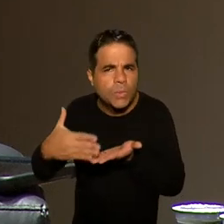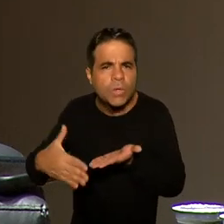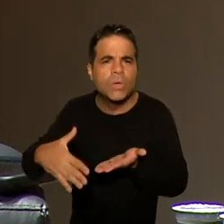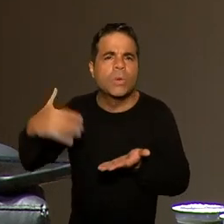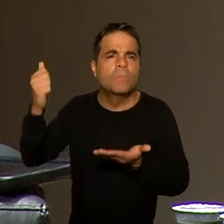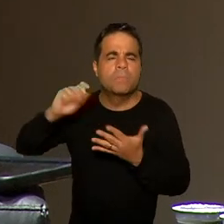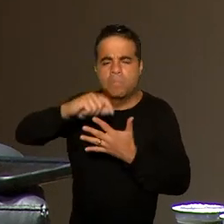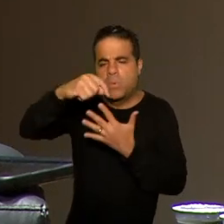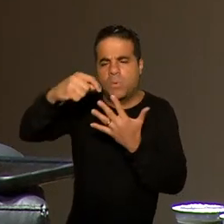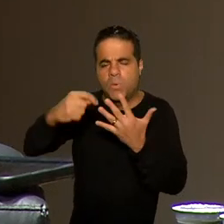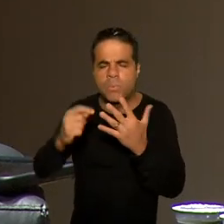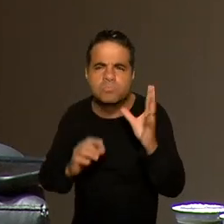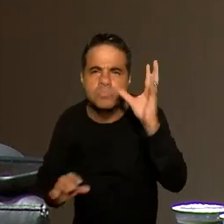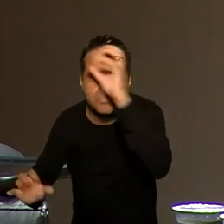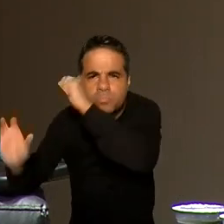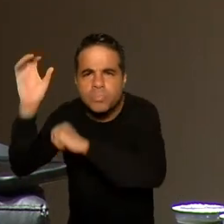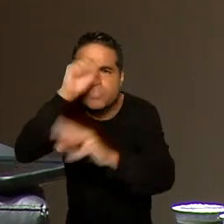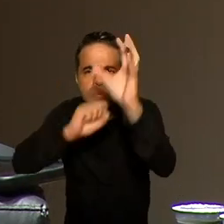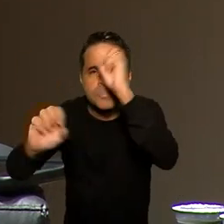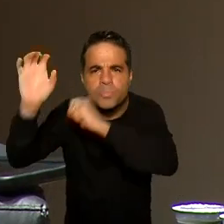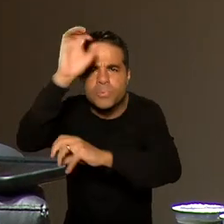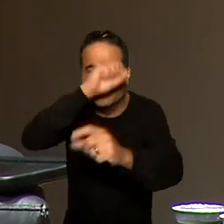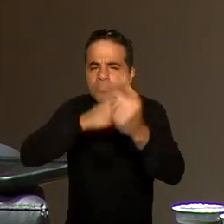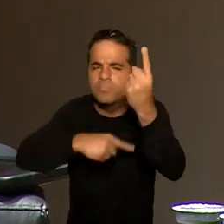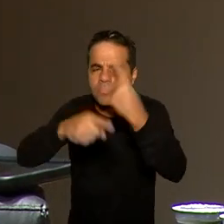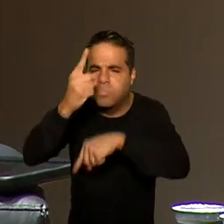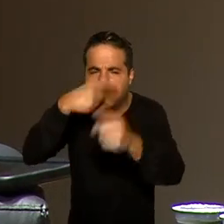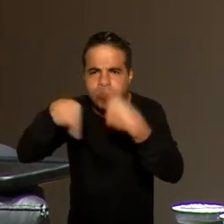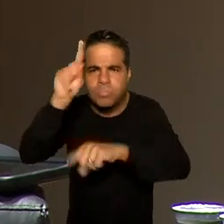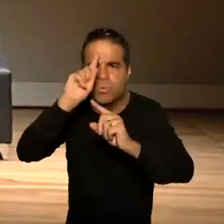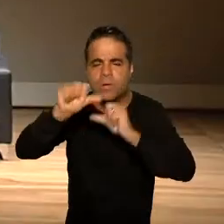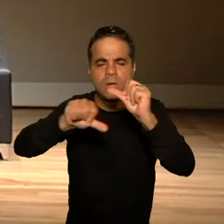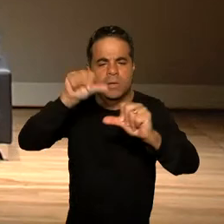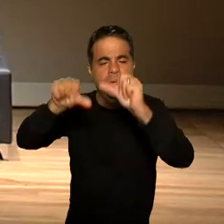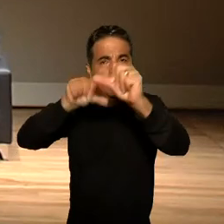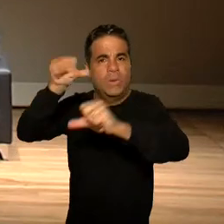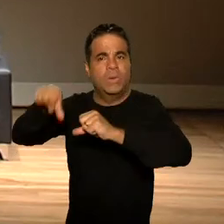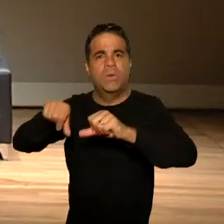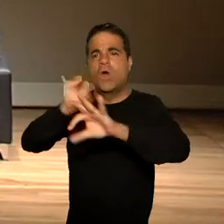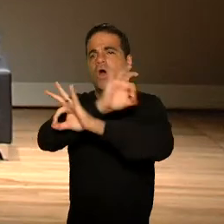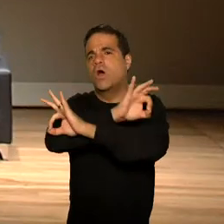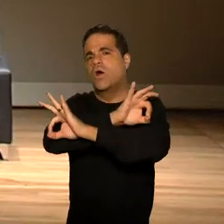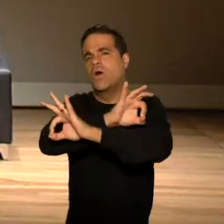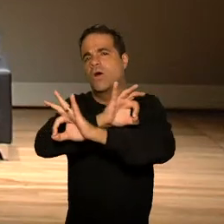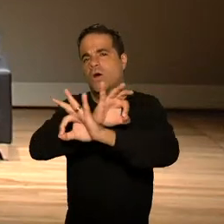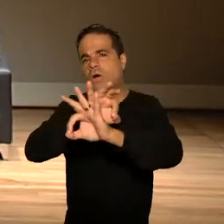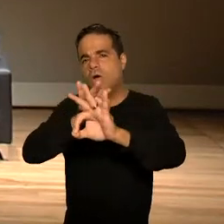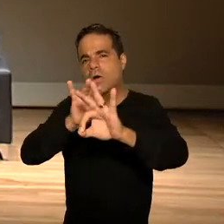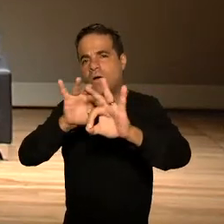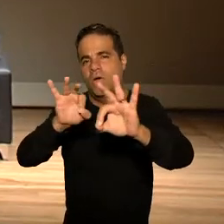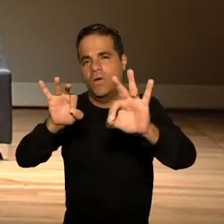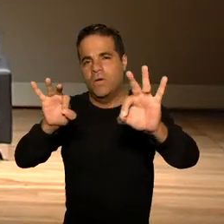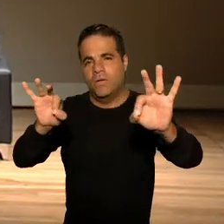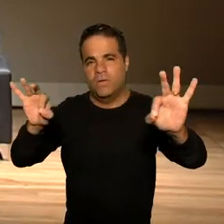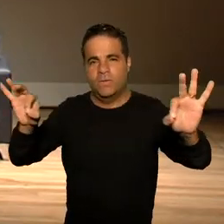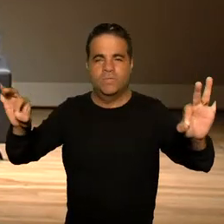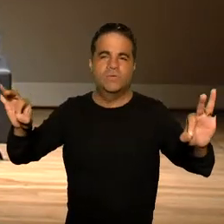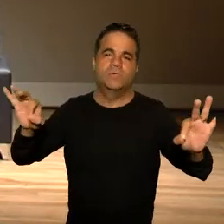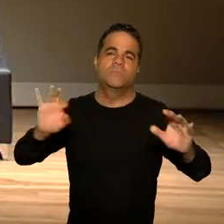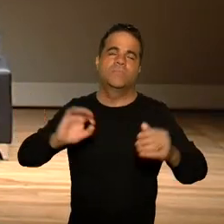né de aprendizado e também de transformação da arte e do Cidadão